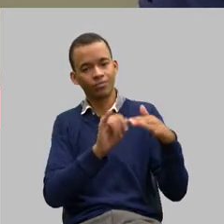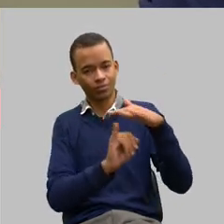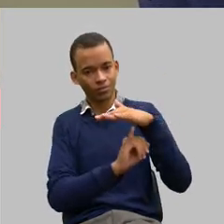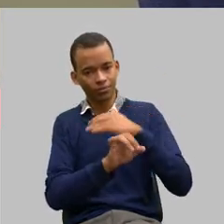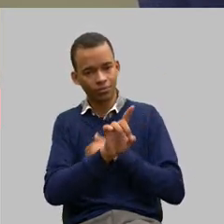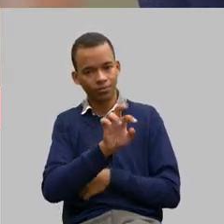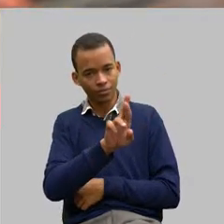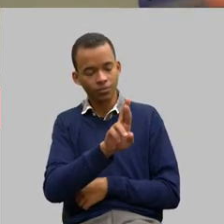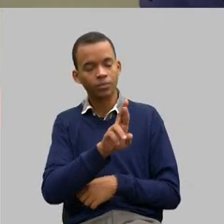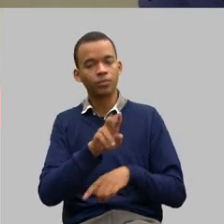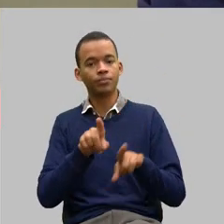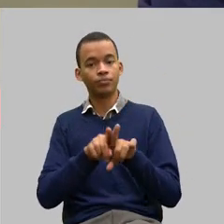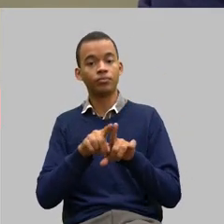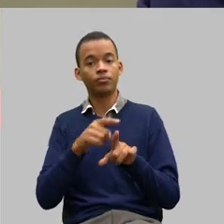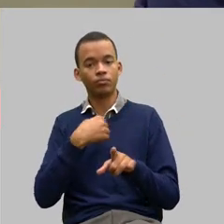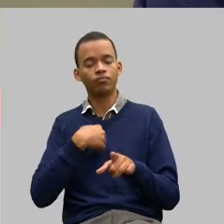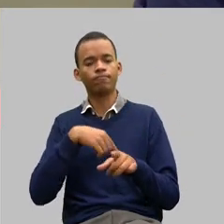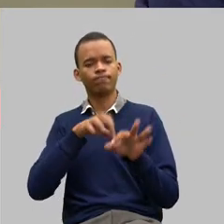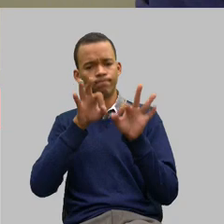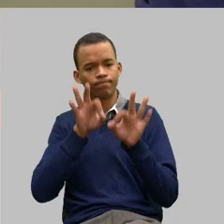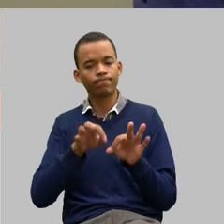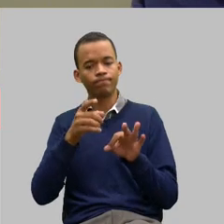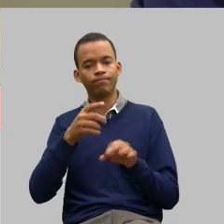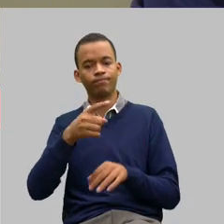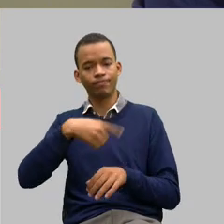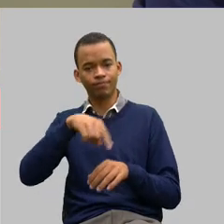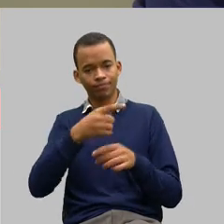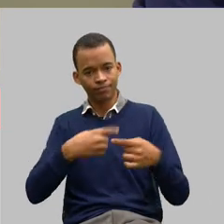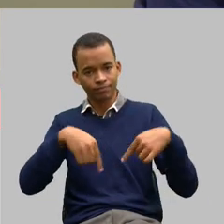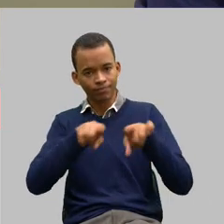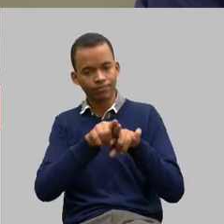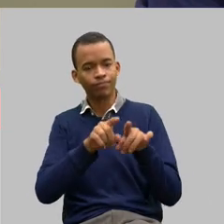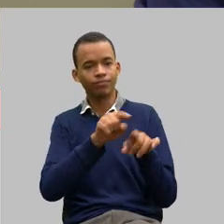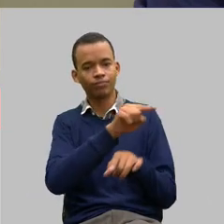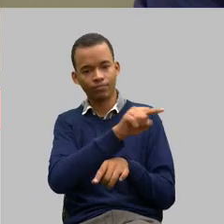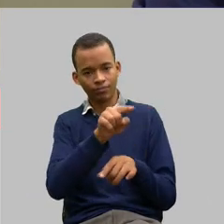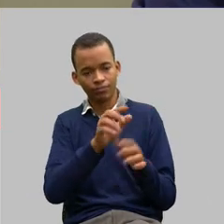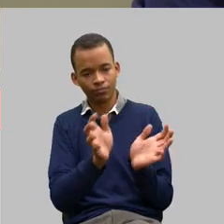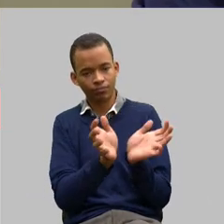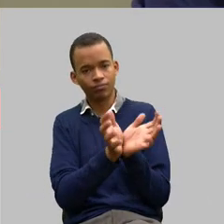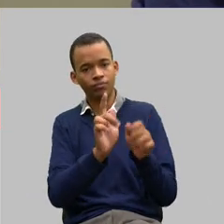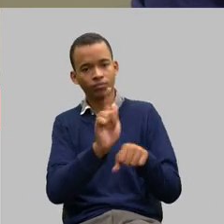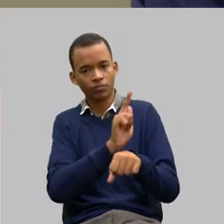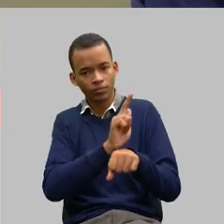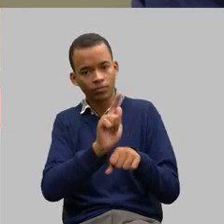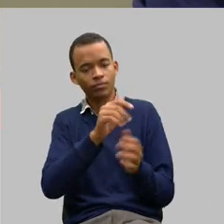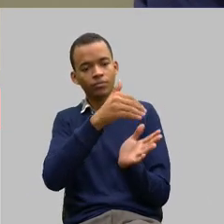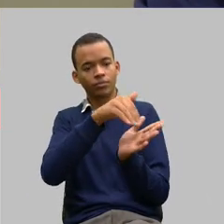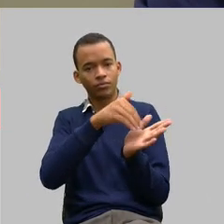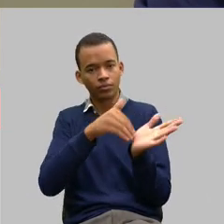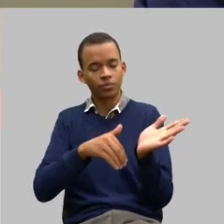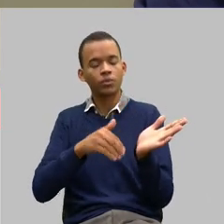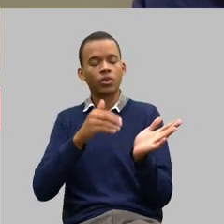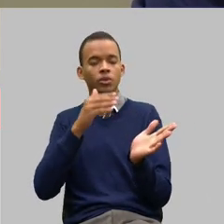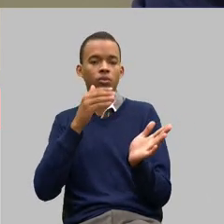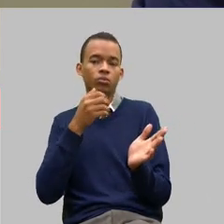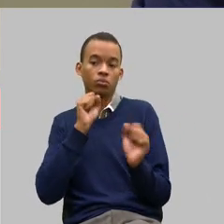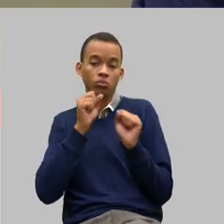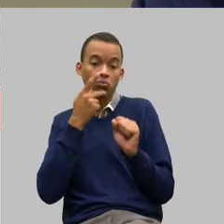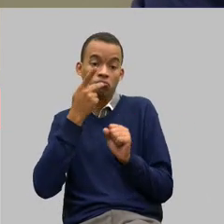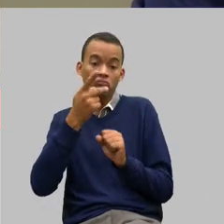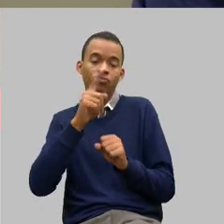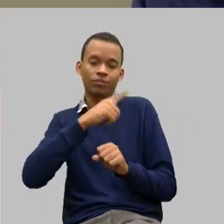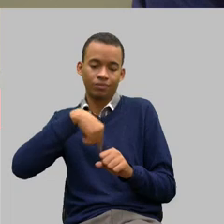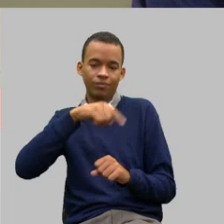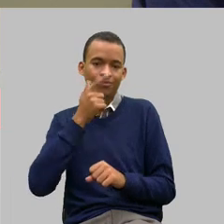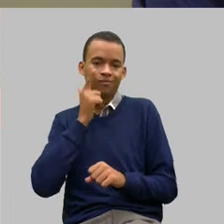força da União da equipe de gestão da secretaria faz com que a gente possa hoje dizer que nós temos muito avançar mas nós estamos no caminho